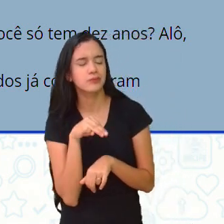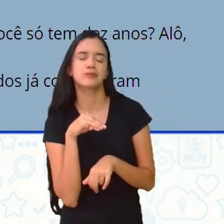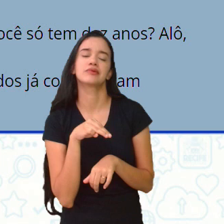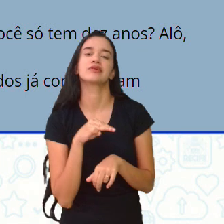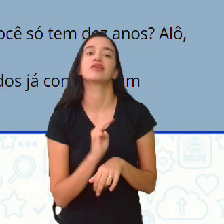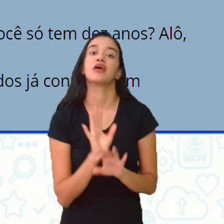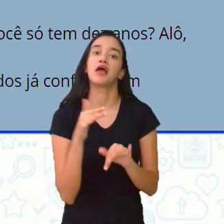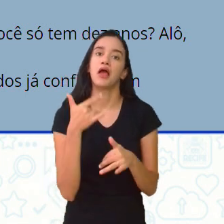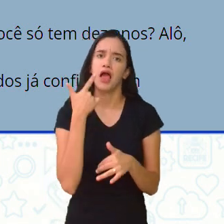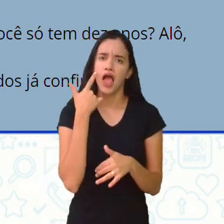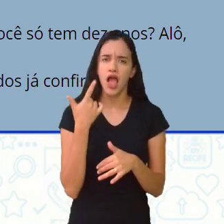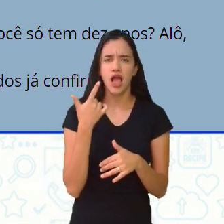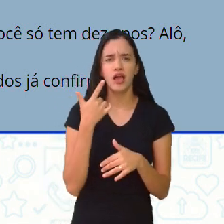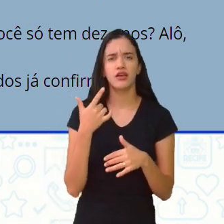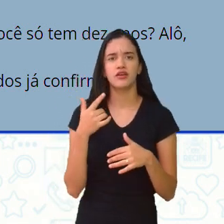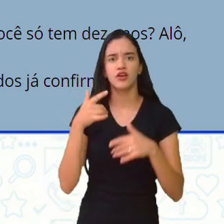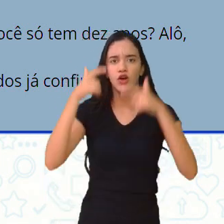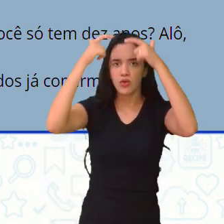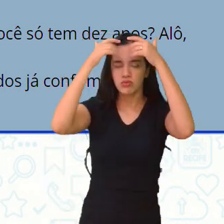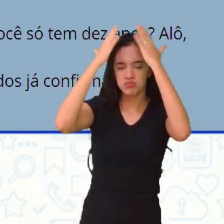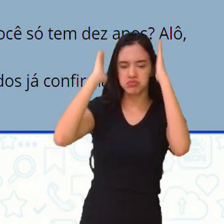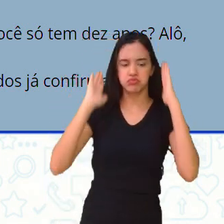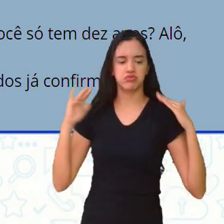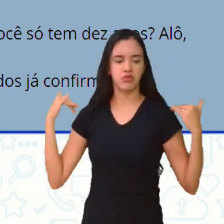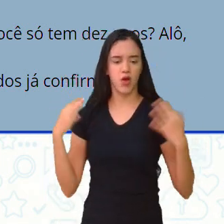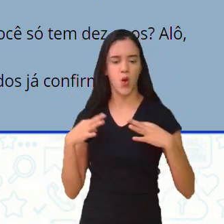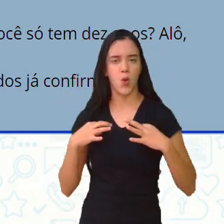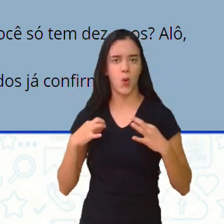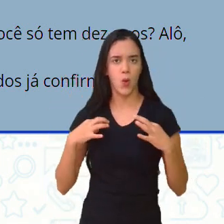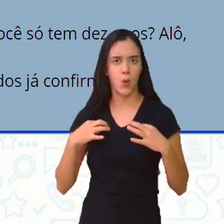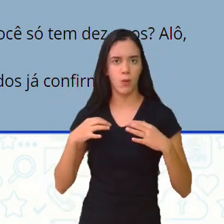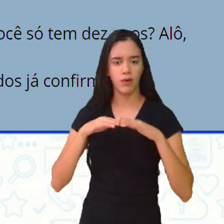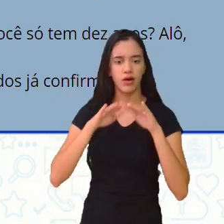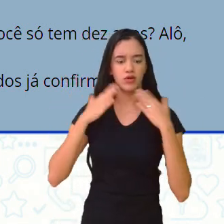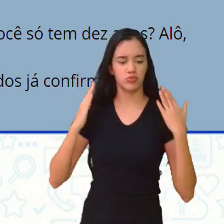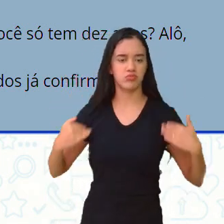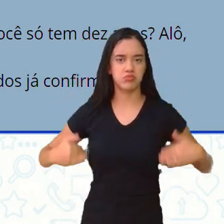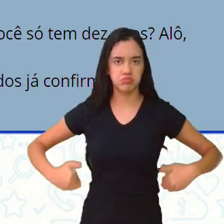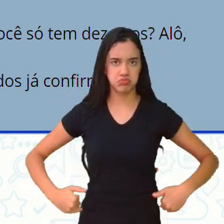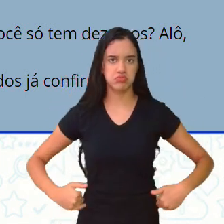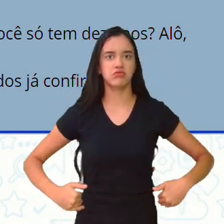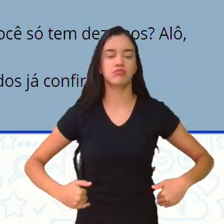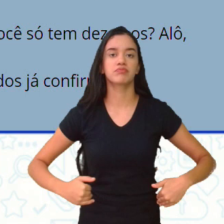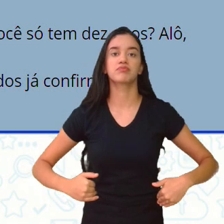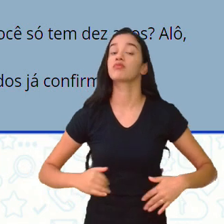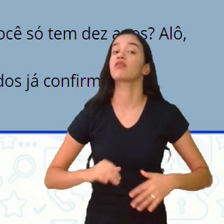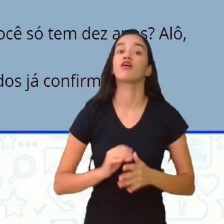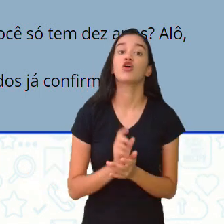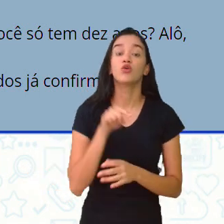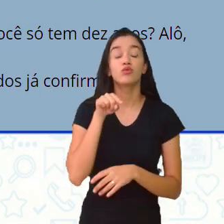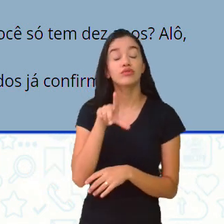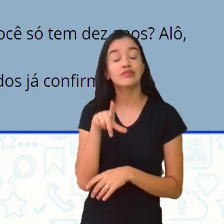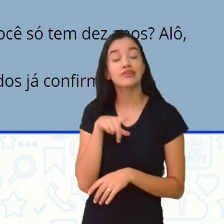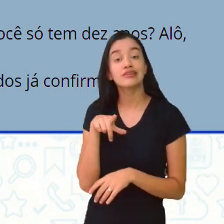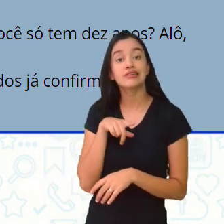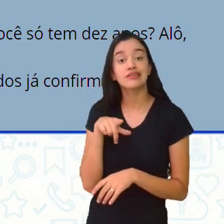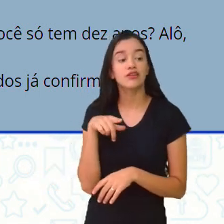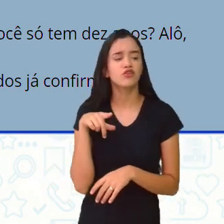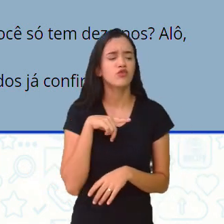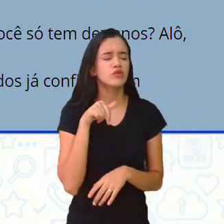Carol. Vestido de casar? O que é isto, menina? Você só tem 10 anos. Alô,